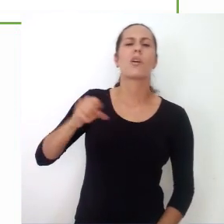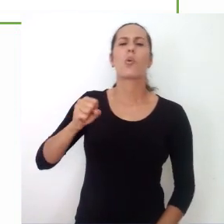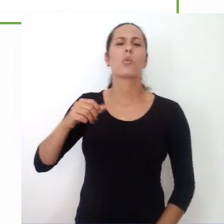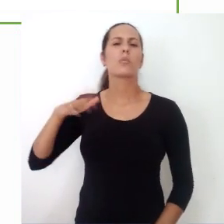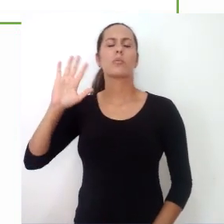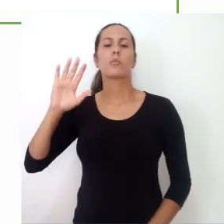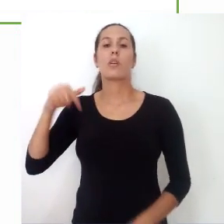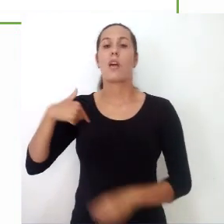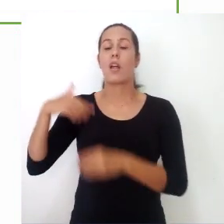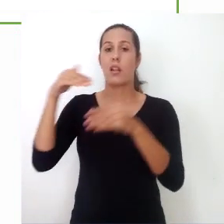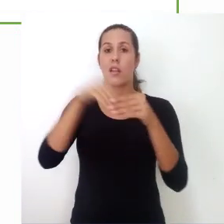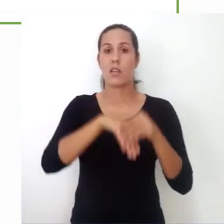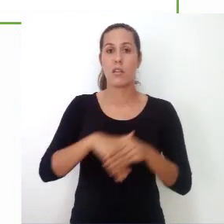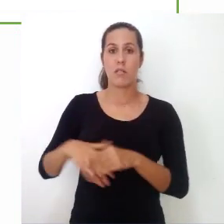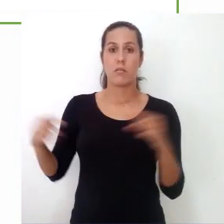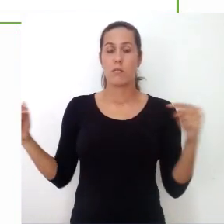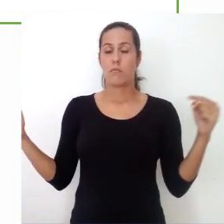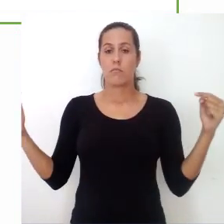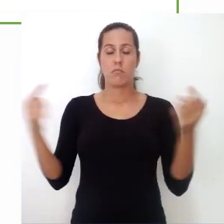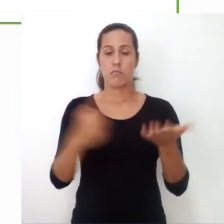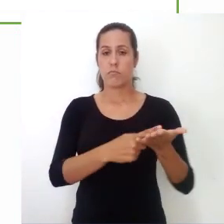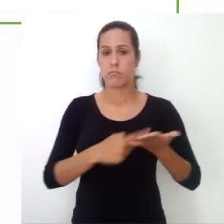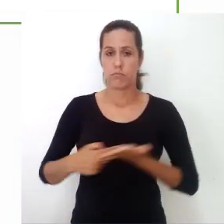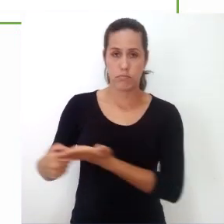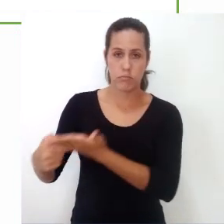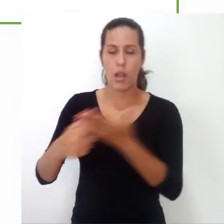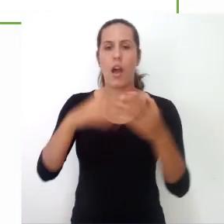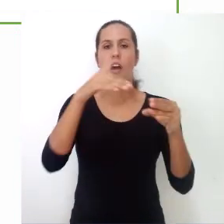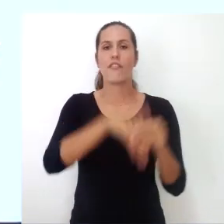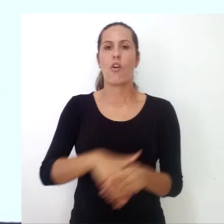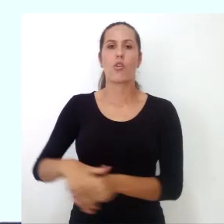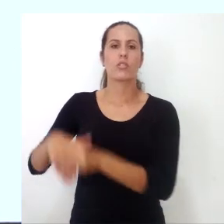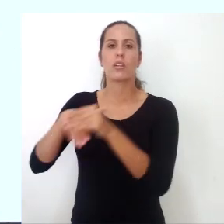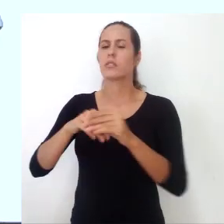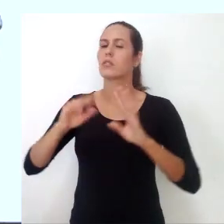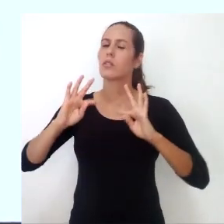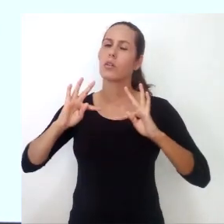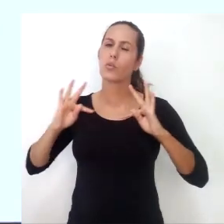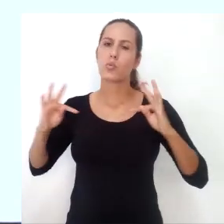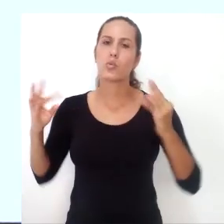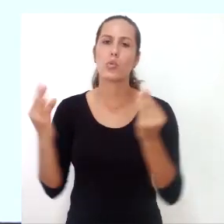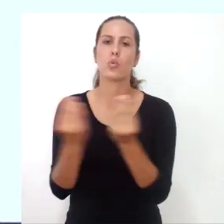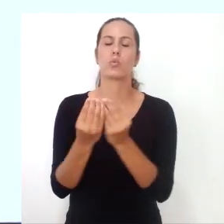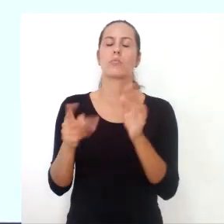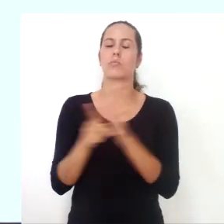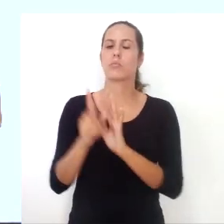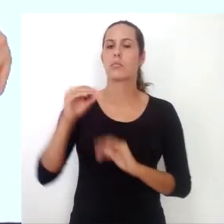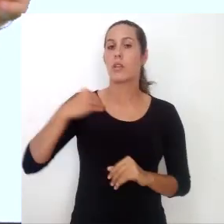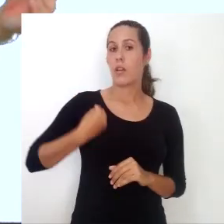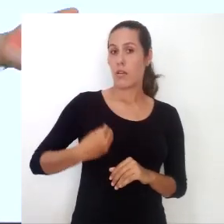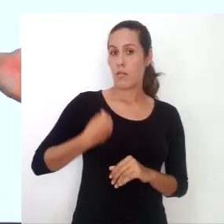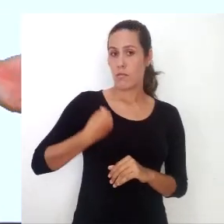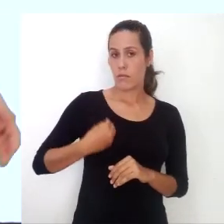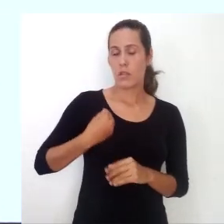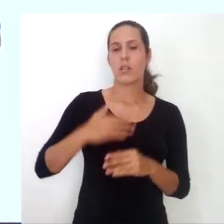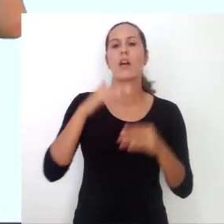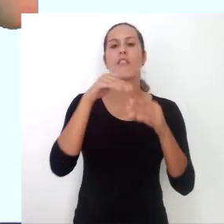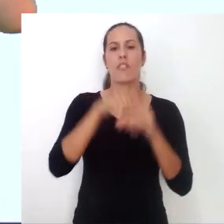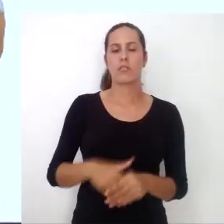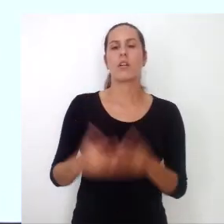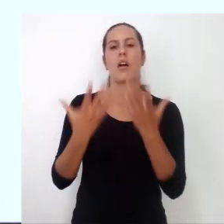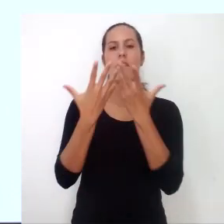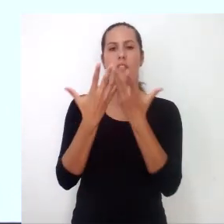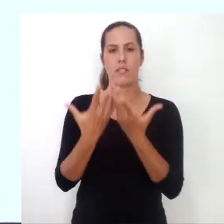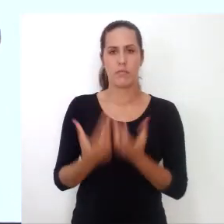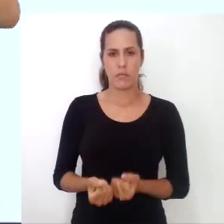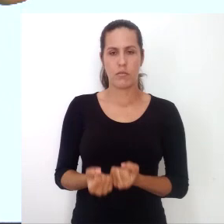sessão 48 países e foi unânime. Os 48 países que estavam presentes na organização